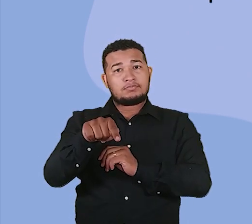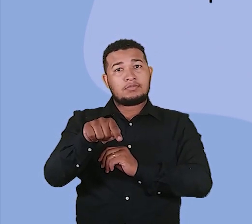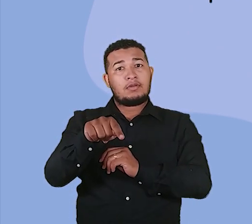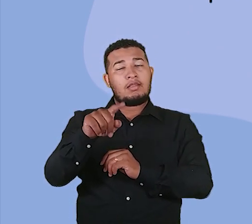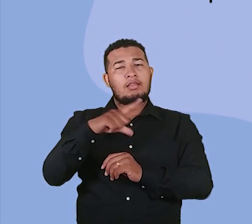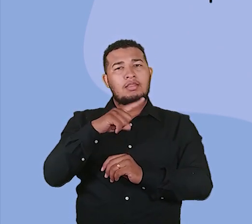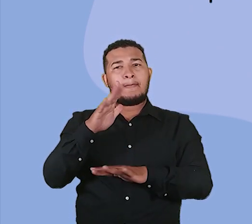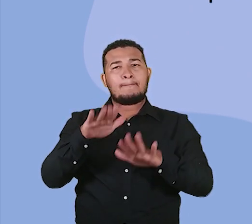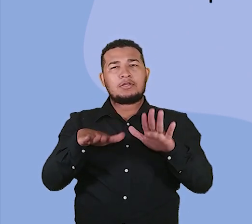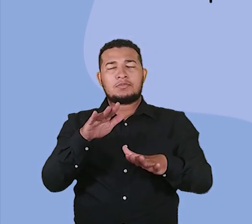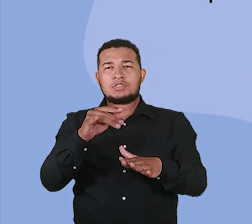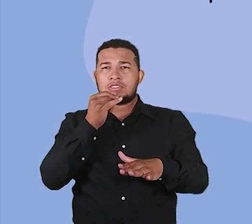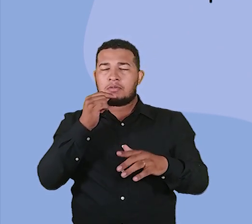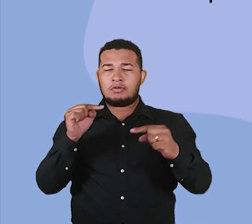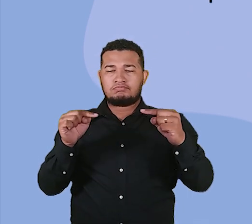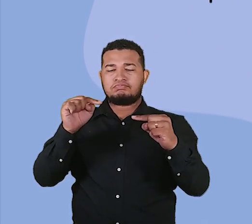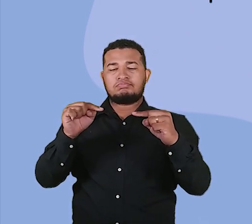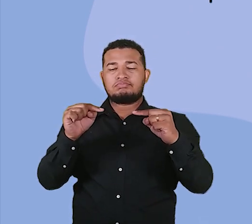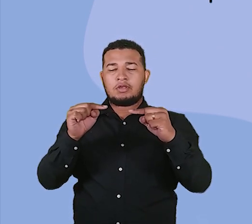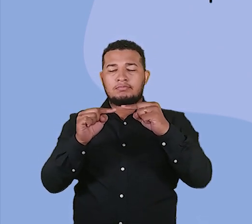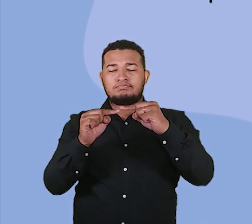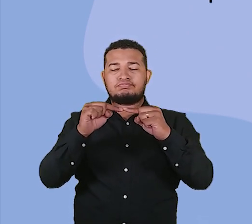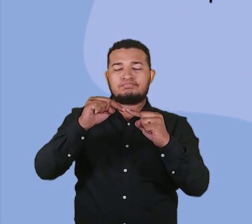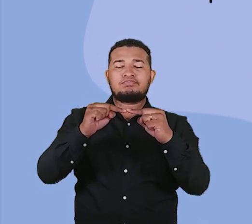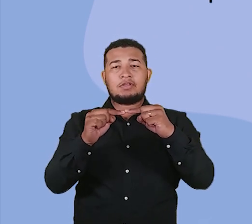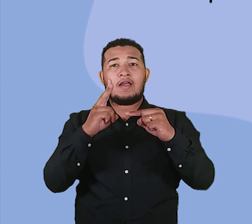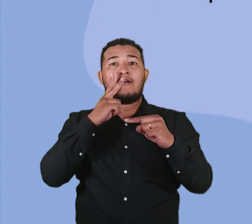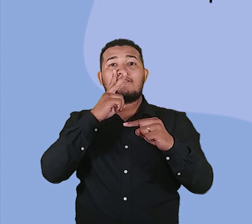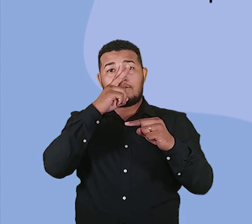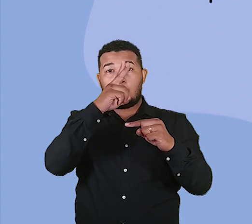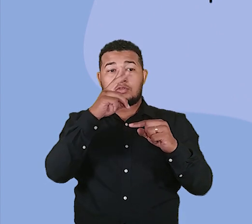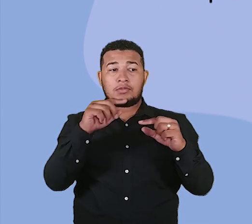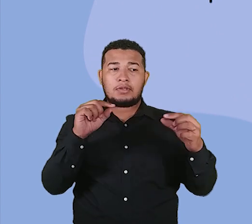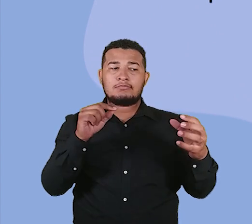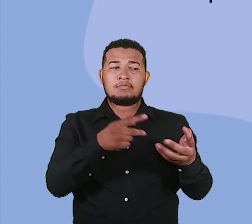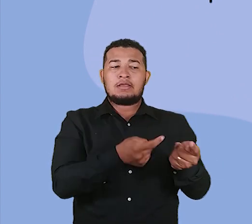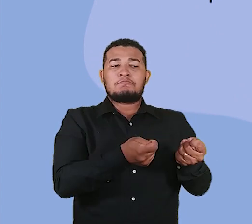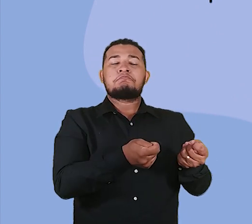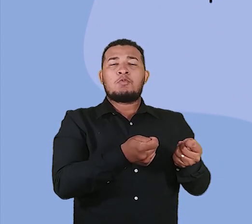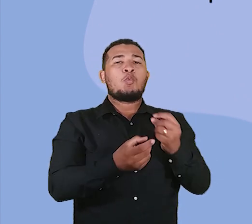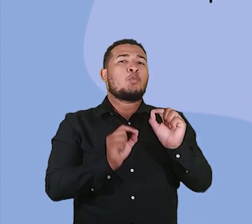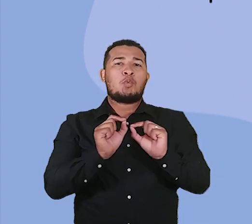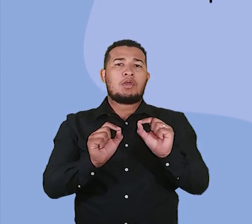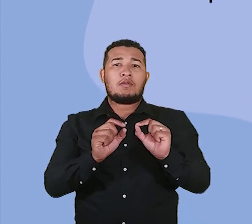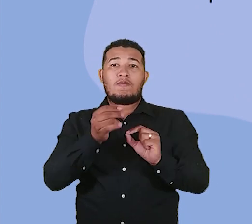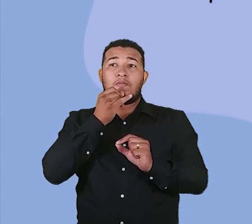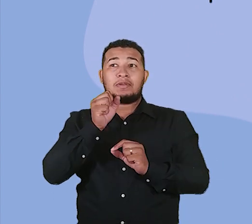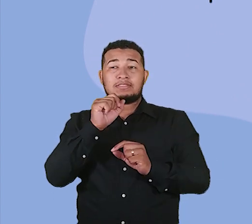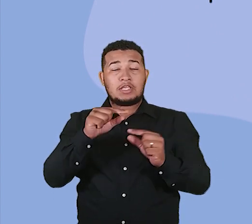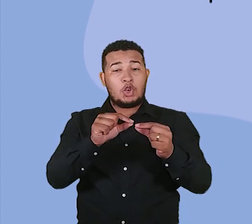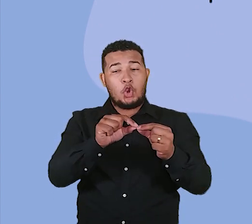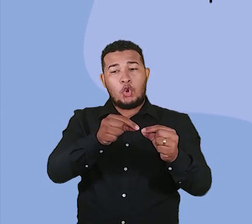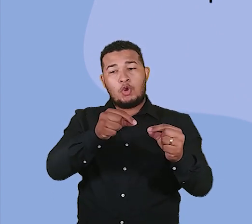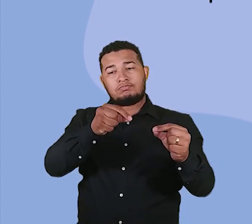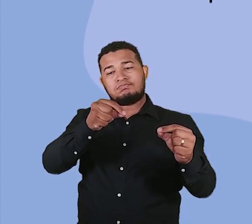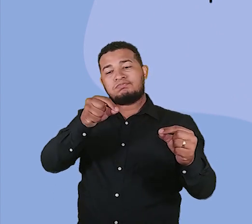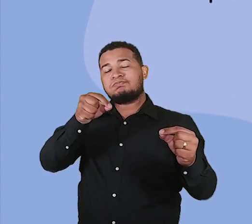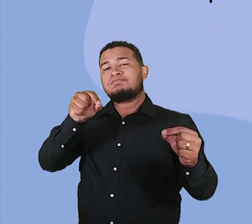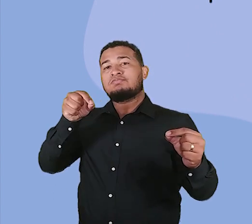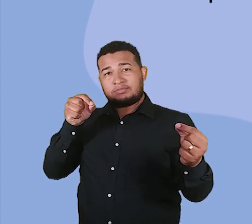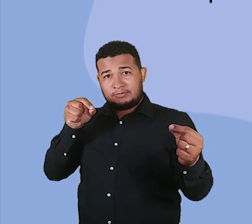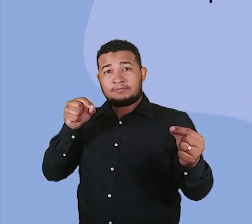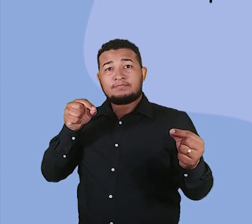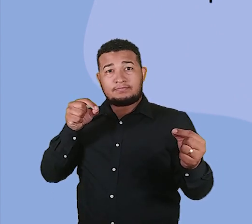de e está entre a aplicação da força potente e aplicação da força resistente quanto mais distante